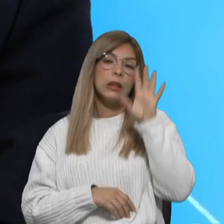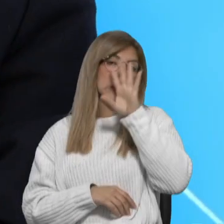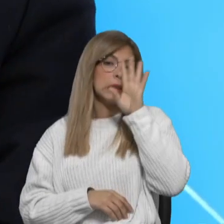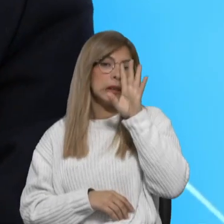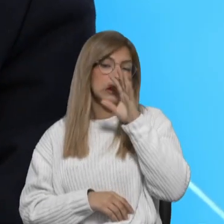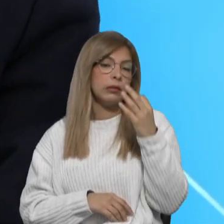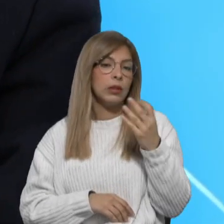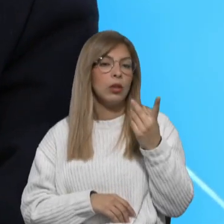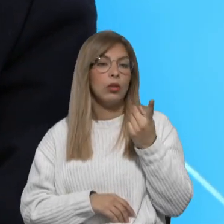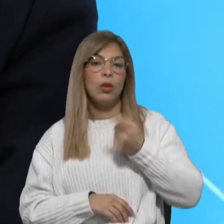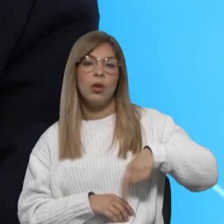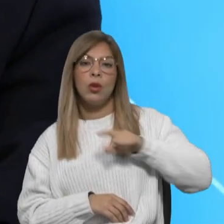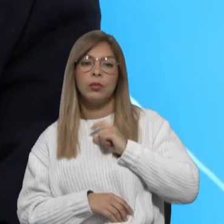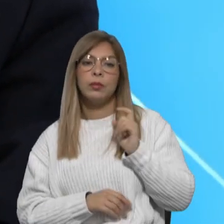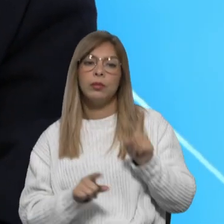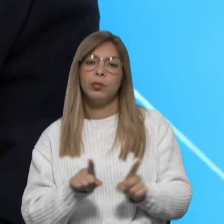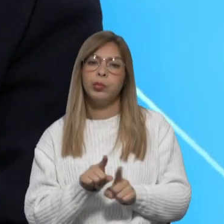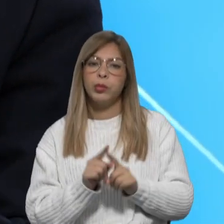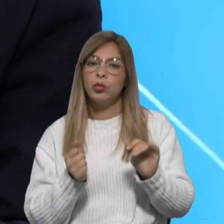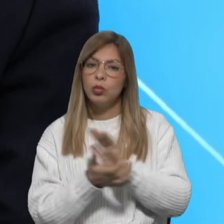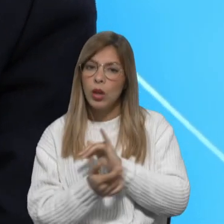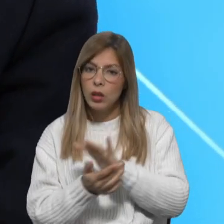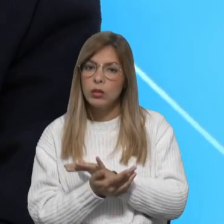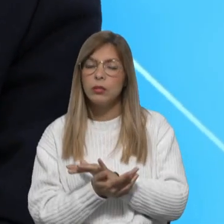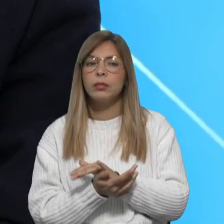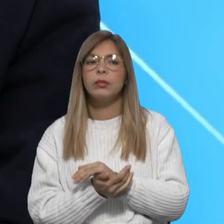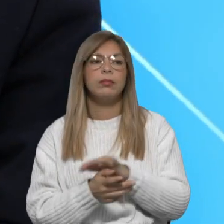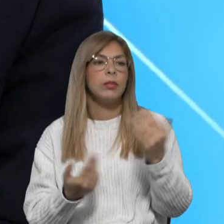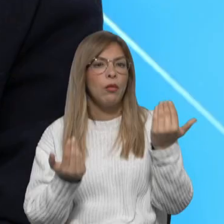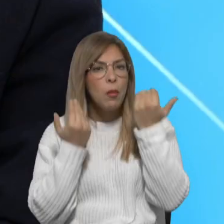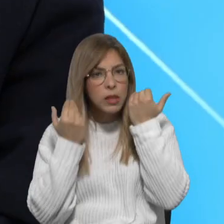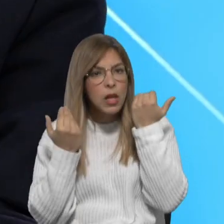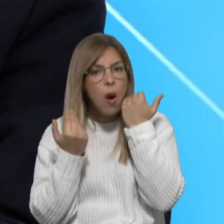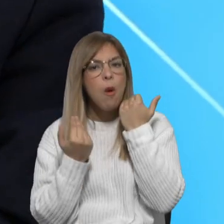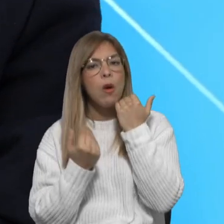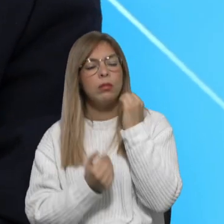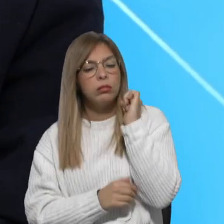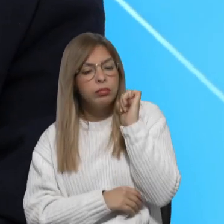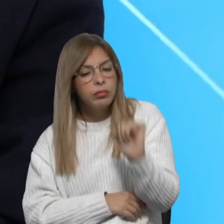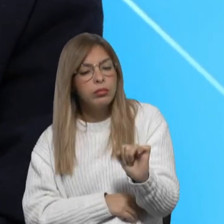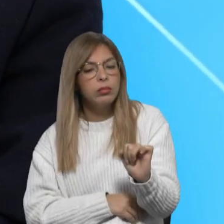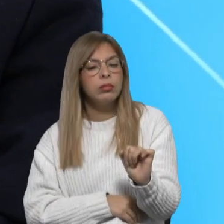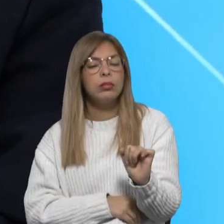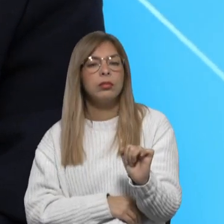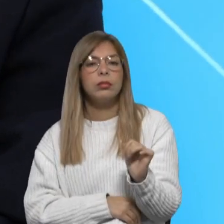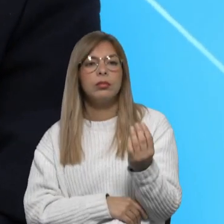vou dizer jornalismo, mas não é jornalismo, se nós tivermos uma informação completamente dominada por